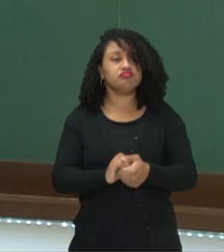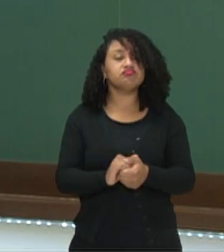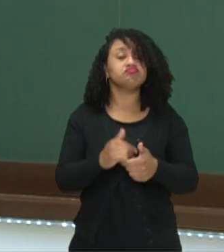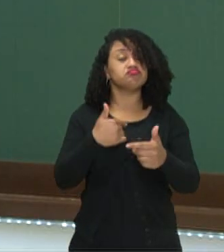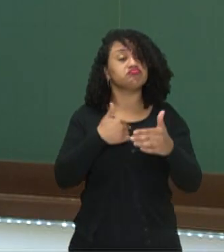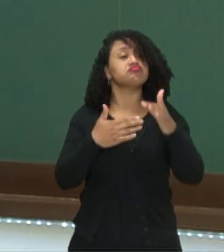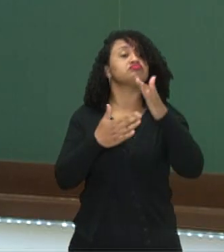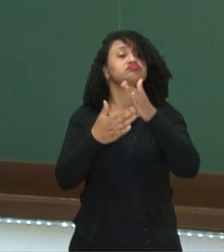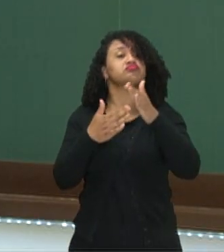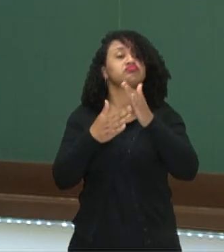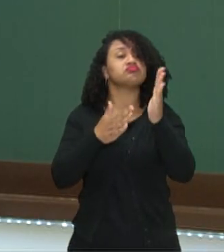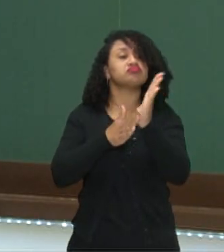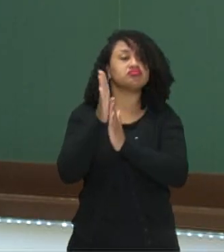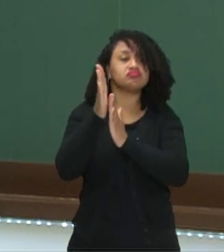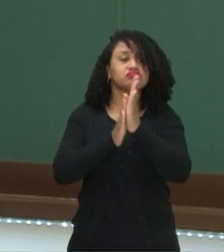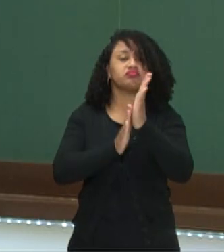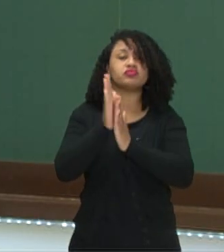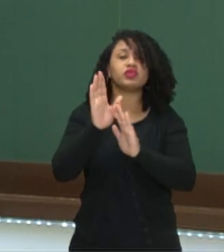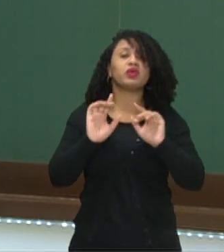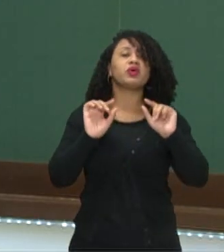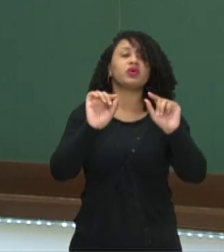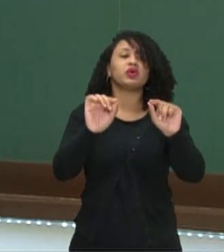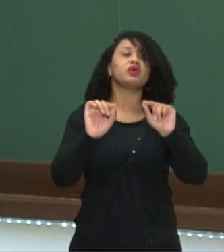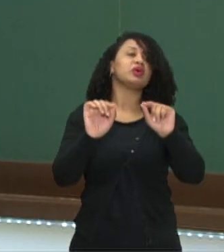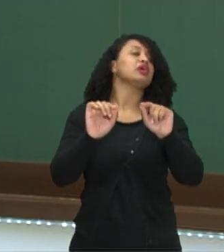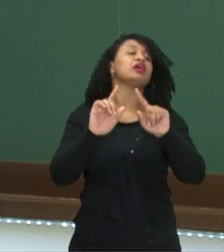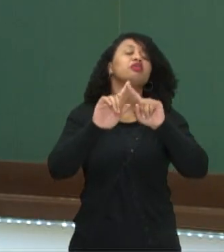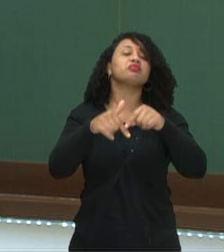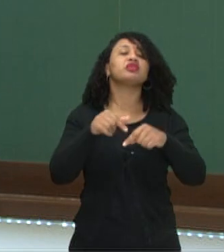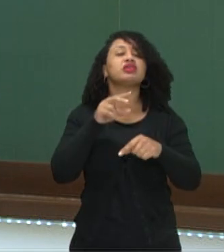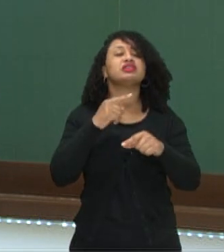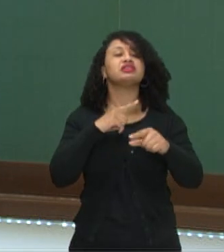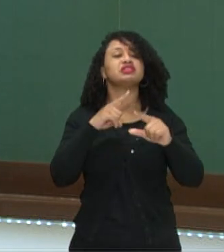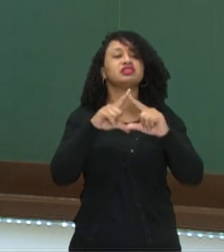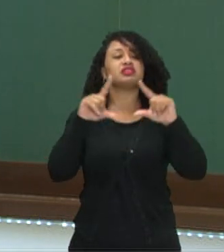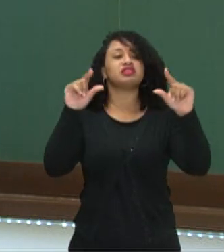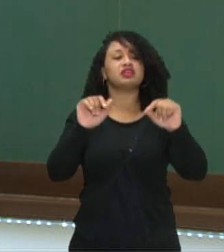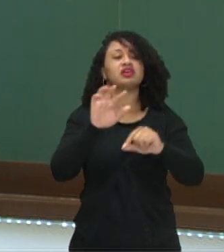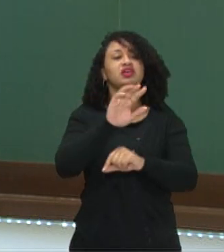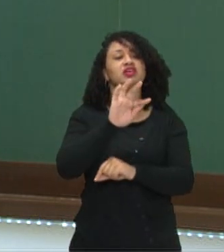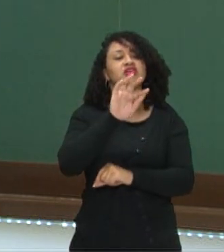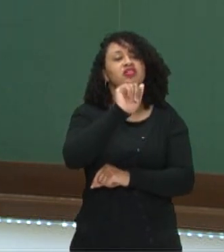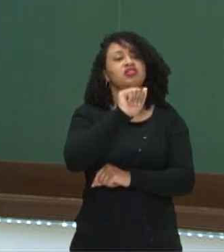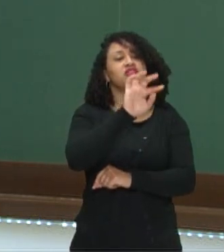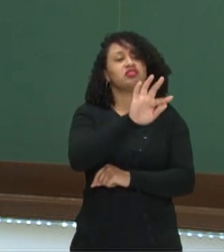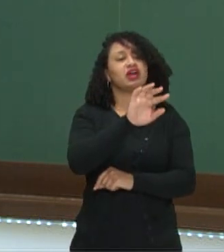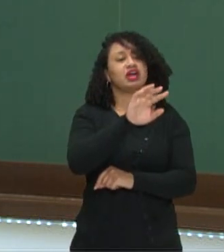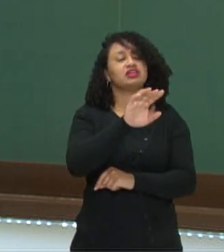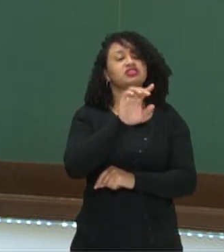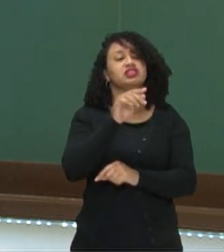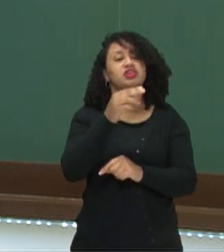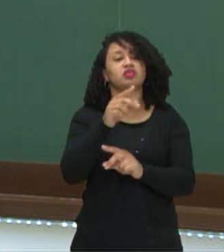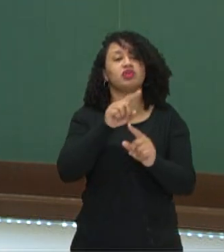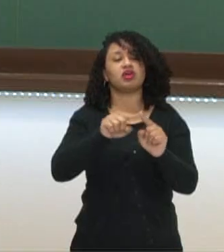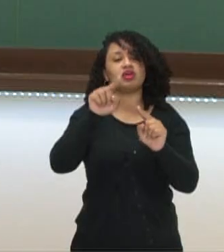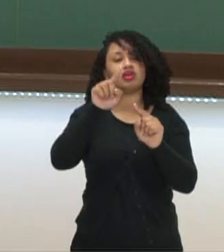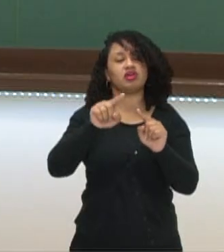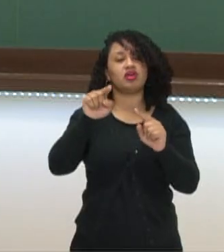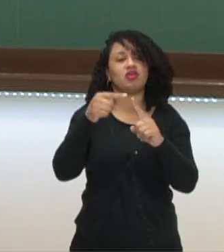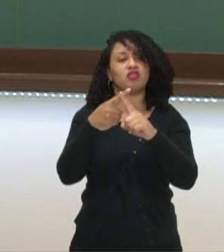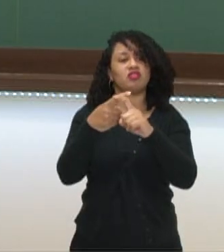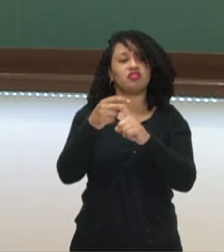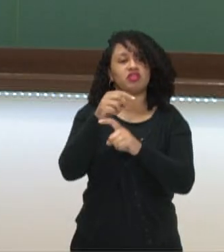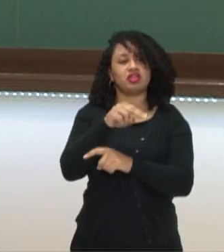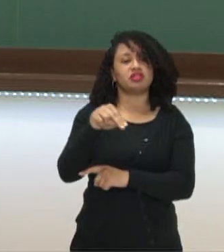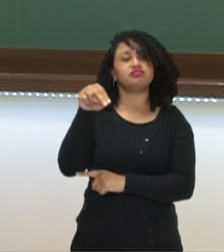do atrito, certo? Ela é dada através de uma fórmula, que é chamado FAT é igual coeficiente de atrito vezes